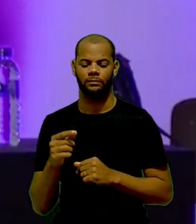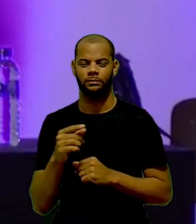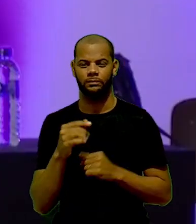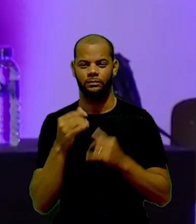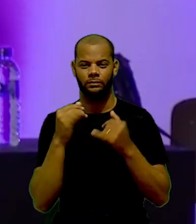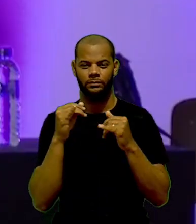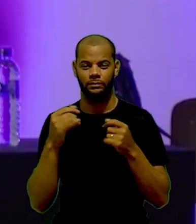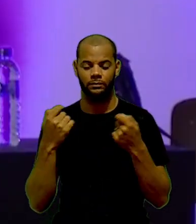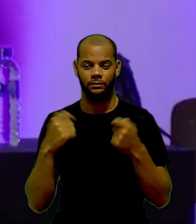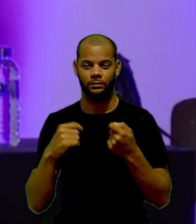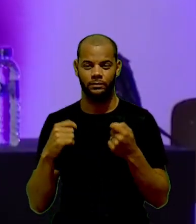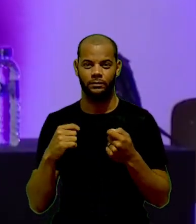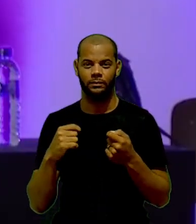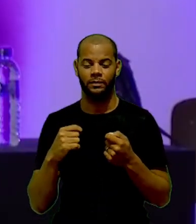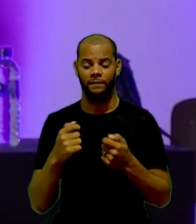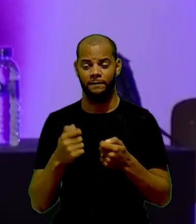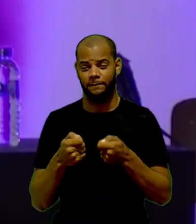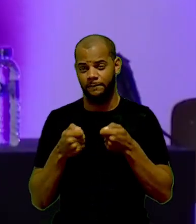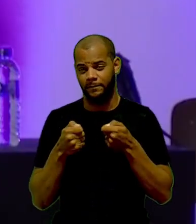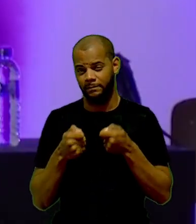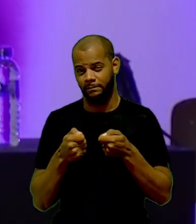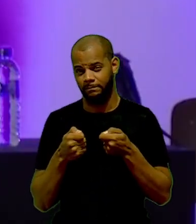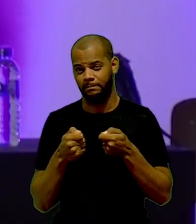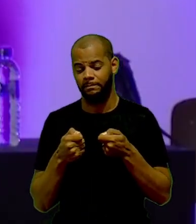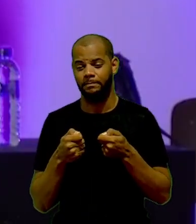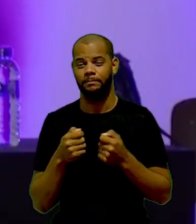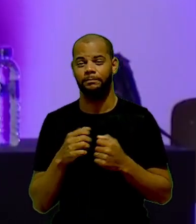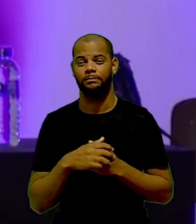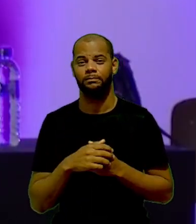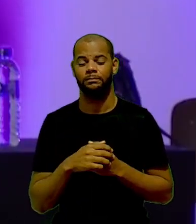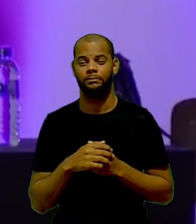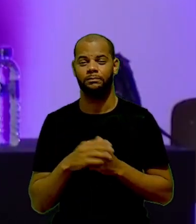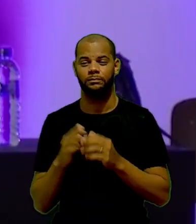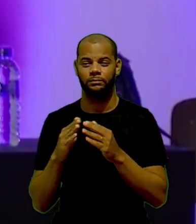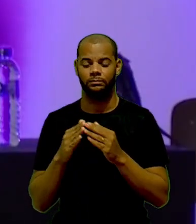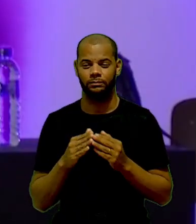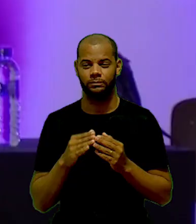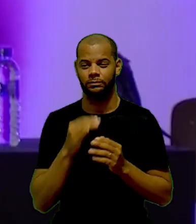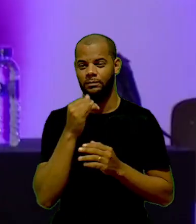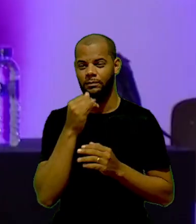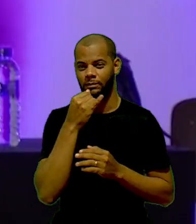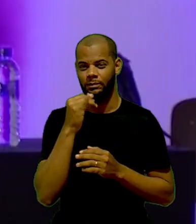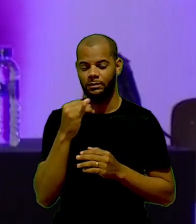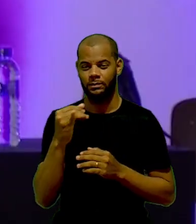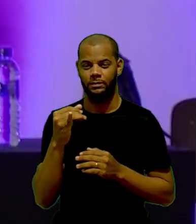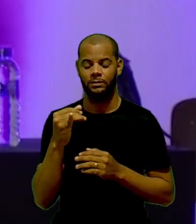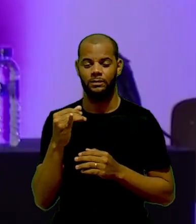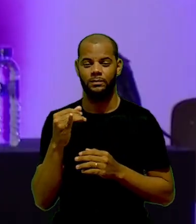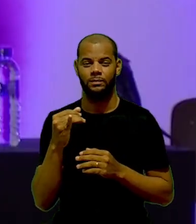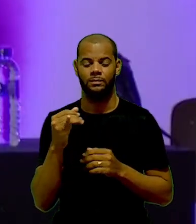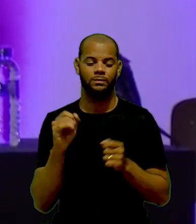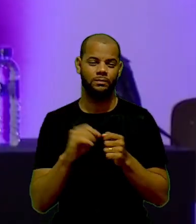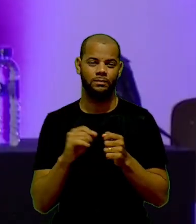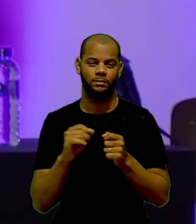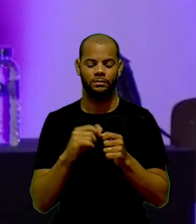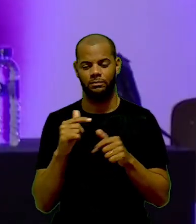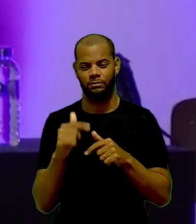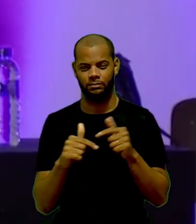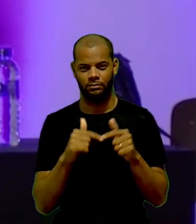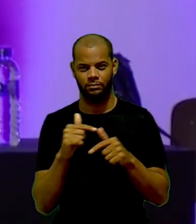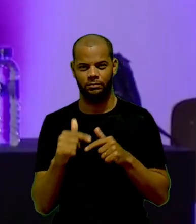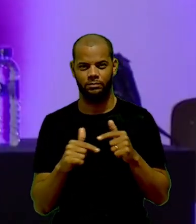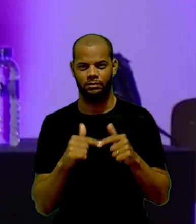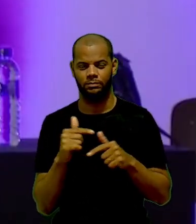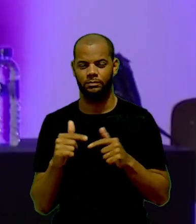necessita ter energia firme, ou seja, quando nós solicitamos energia elétrica para fazer algum trabalho,